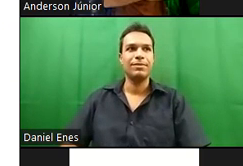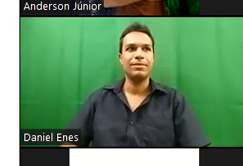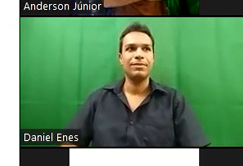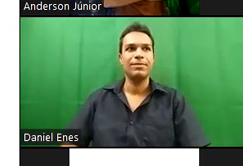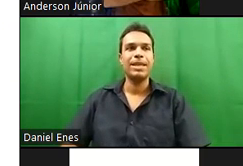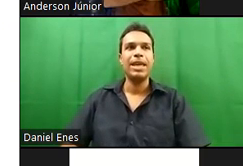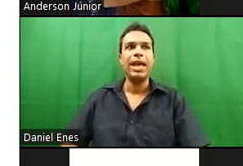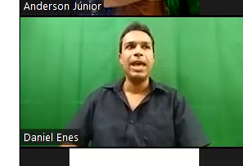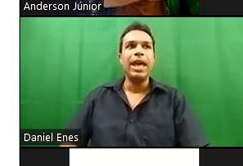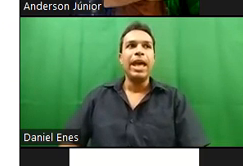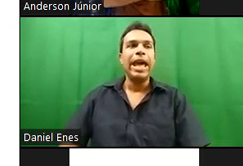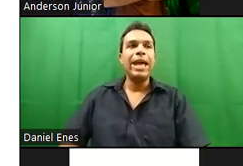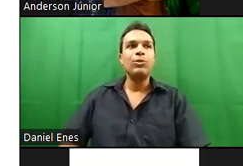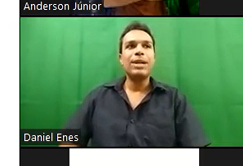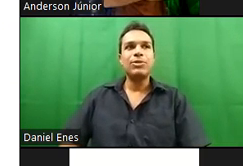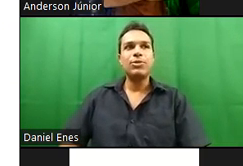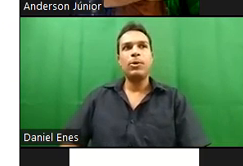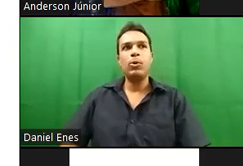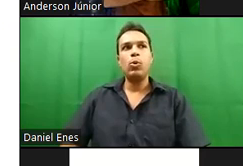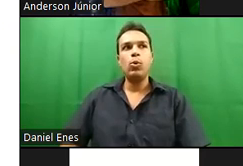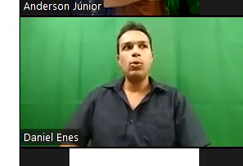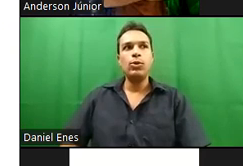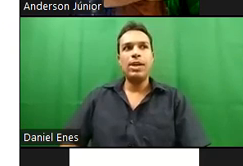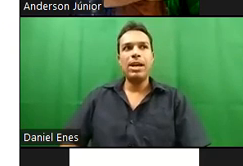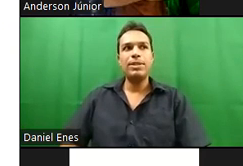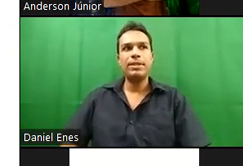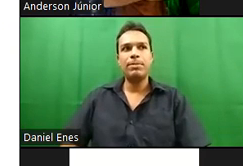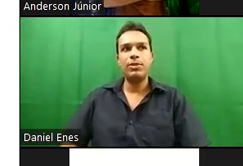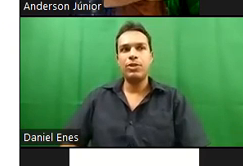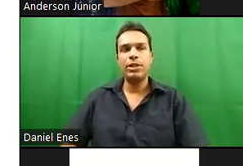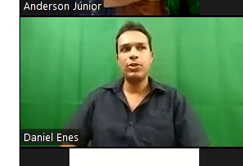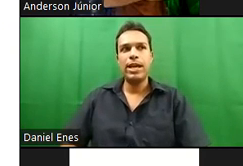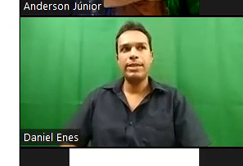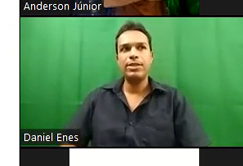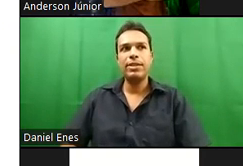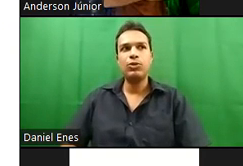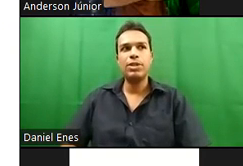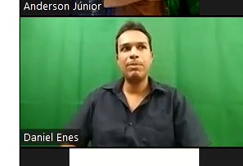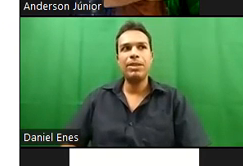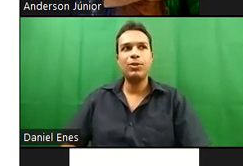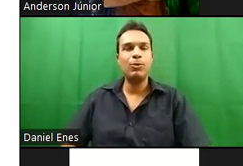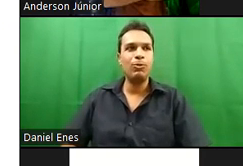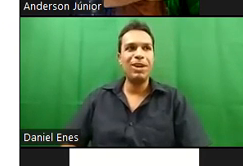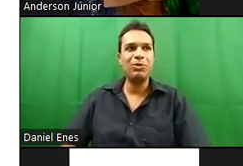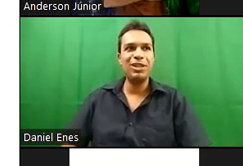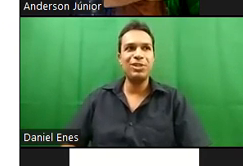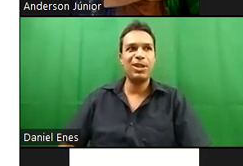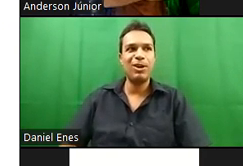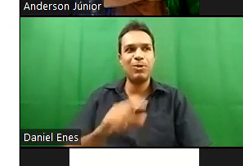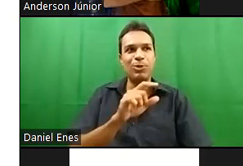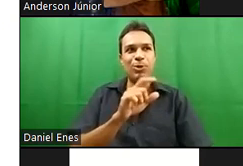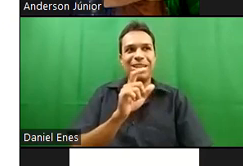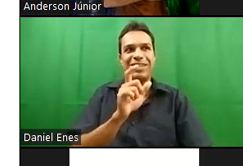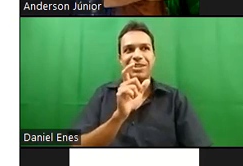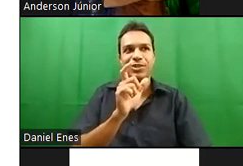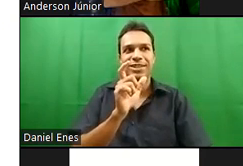sentindo. No caso, os verbos simples e direcionais, eles têm justamente... O verbo direcional é